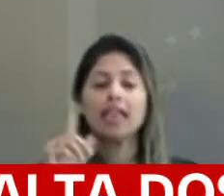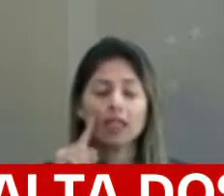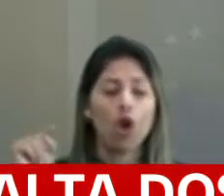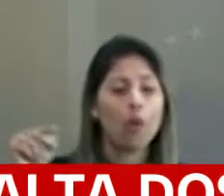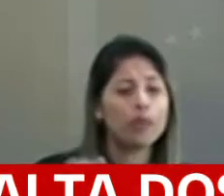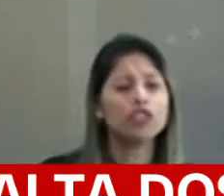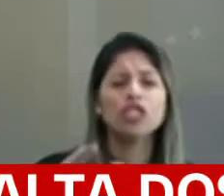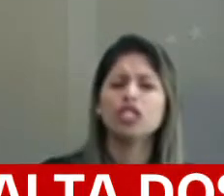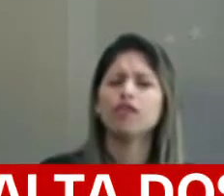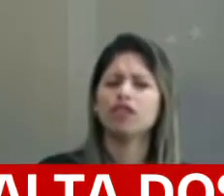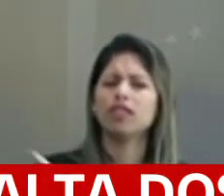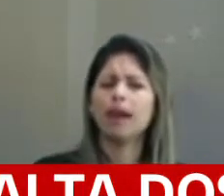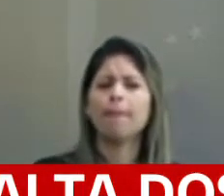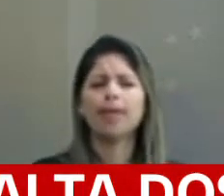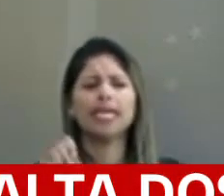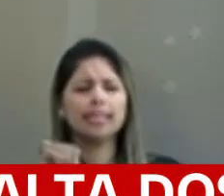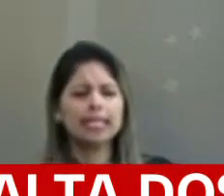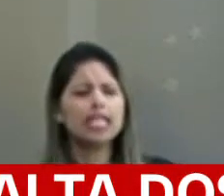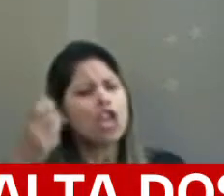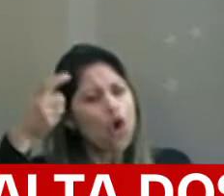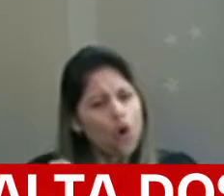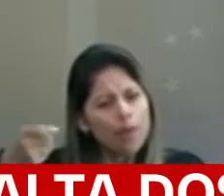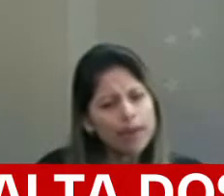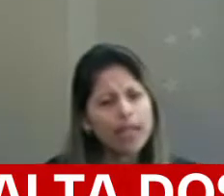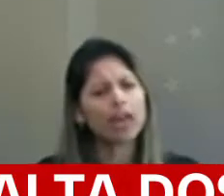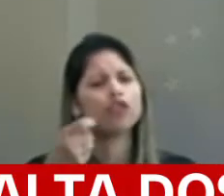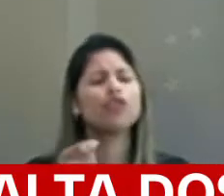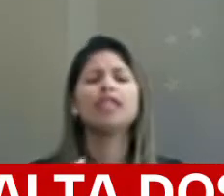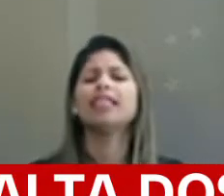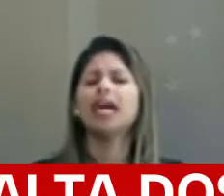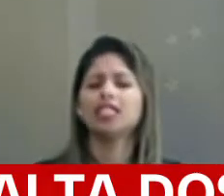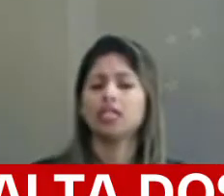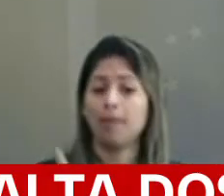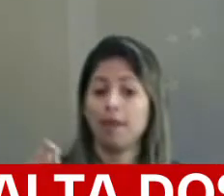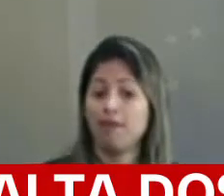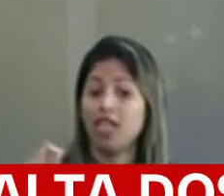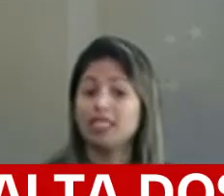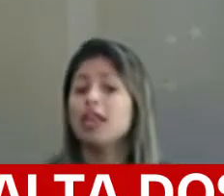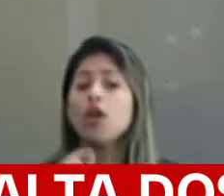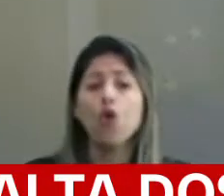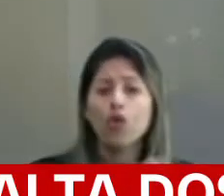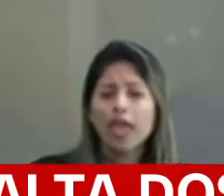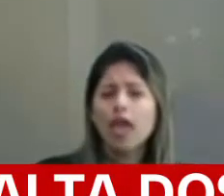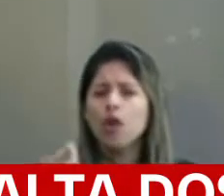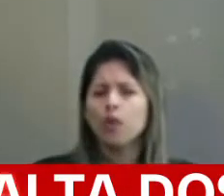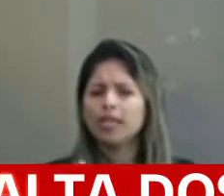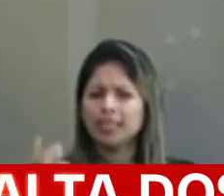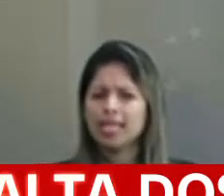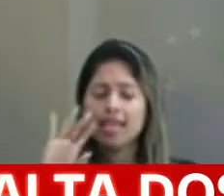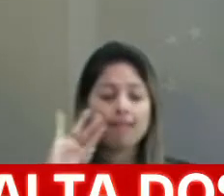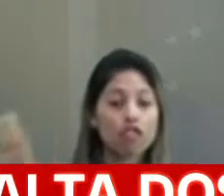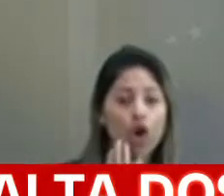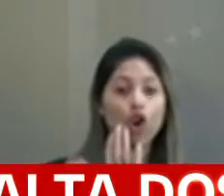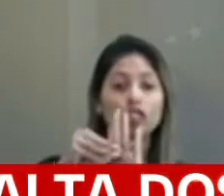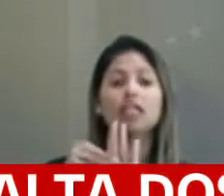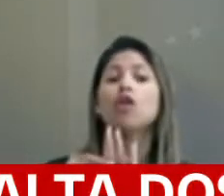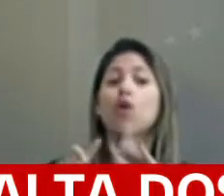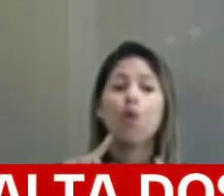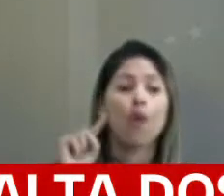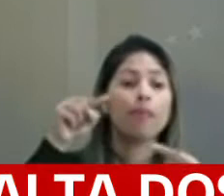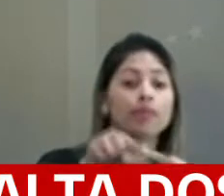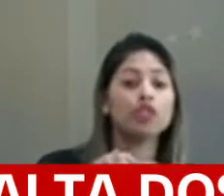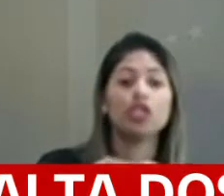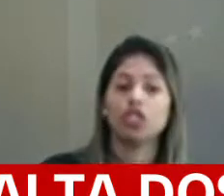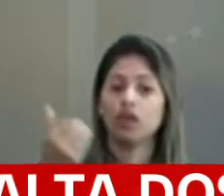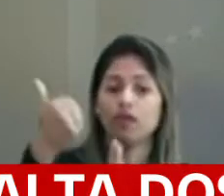abstração, impessoalidade e obrigatoriedade, de forma proporcional e adequada para o atingimento dos